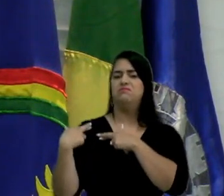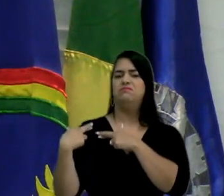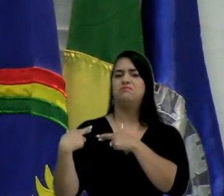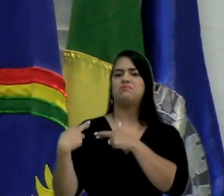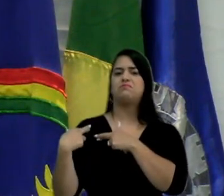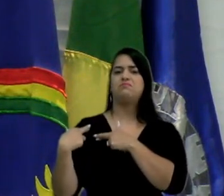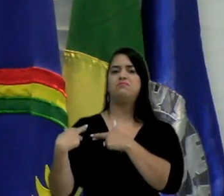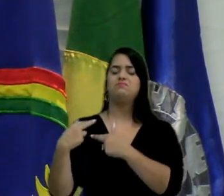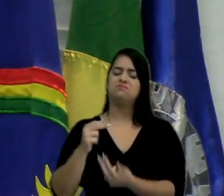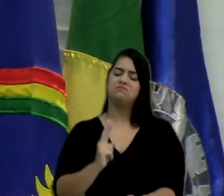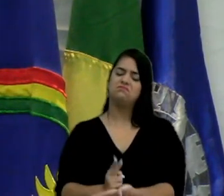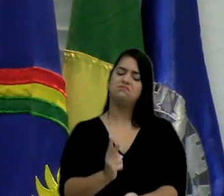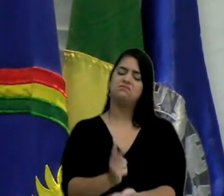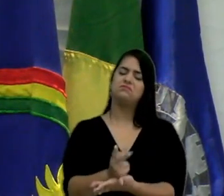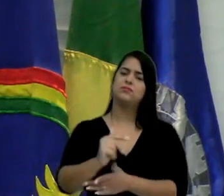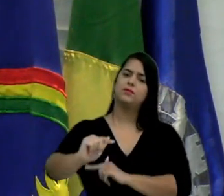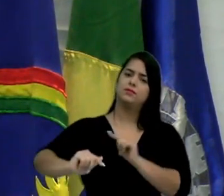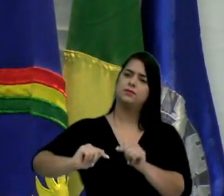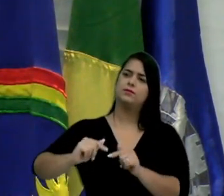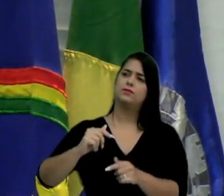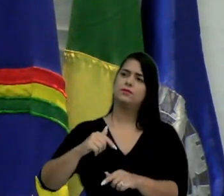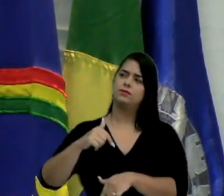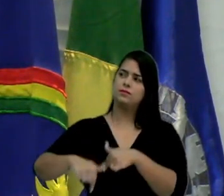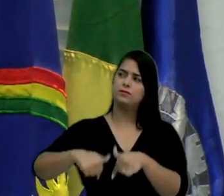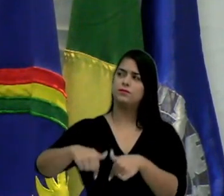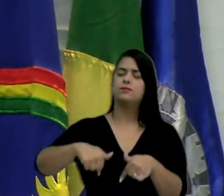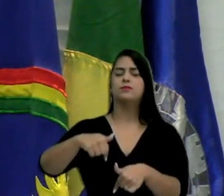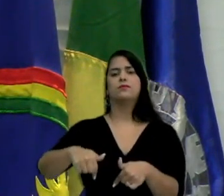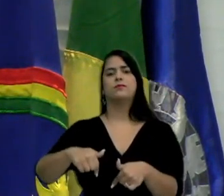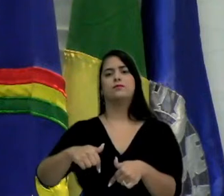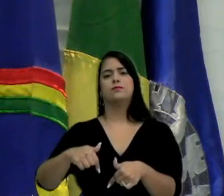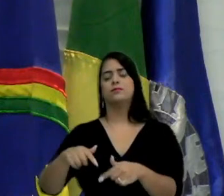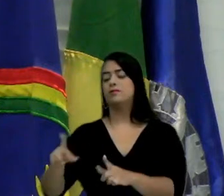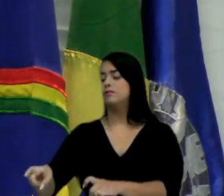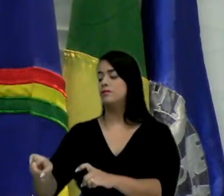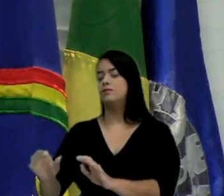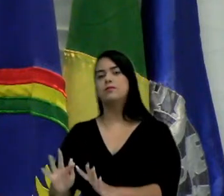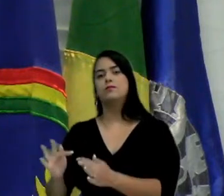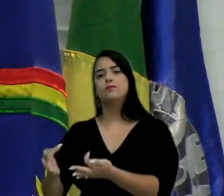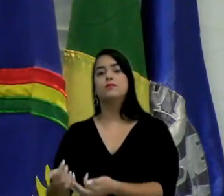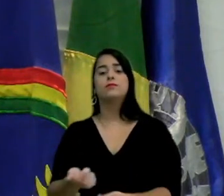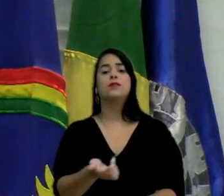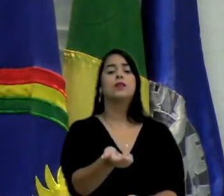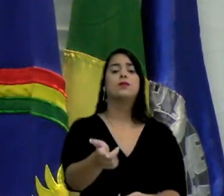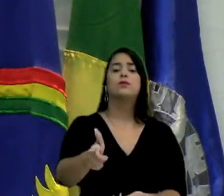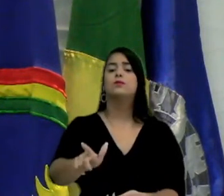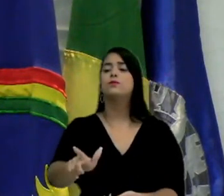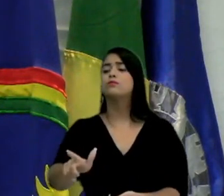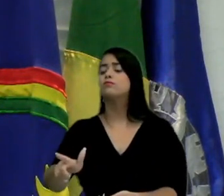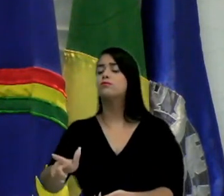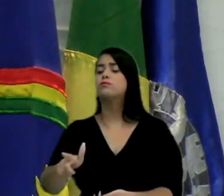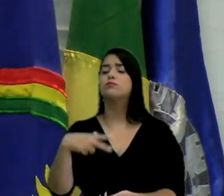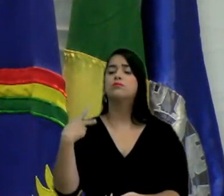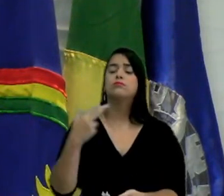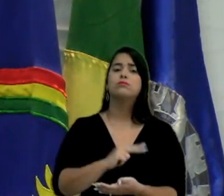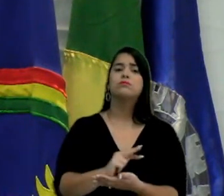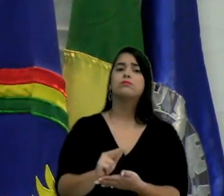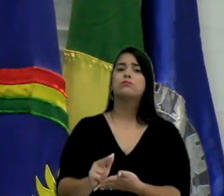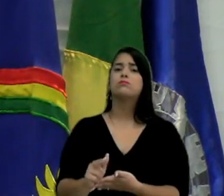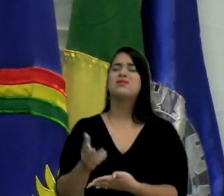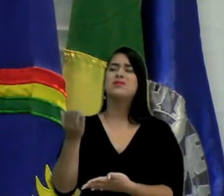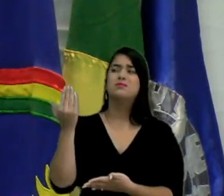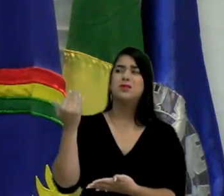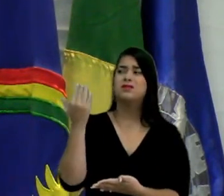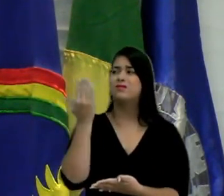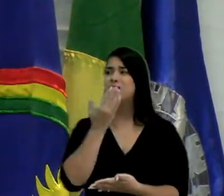acompanhando de perto todos os processos referente à Agricultura Familiar e os demais vereadores que estão empenhados que no passado a